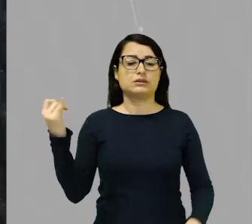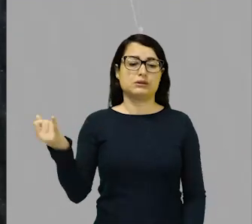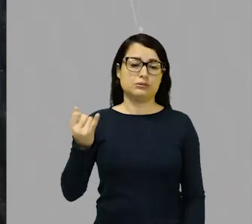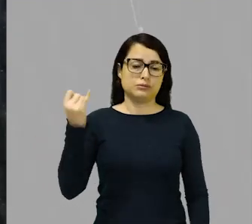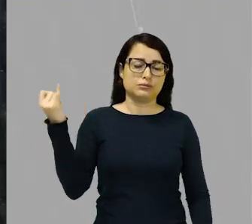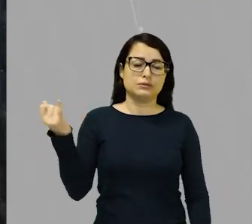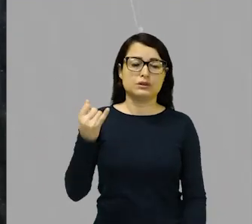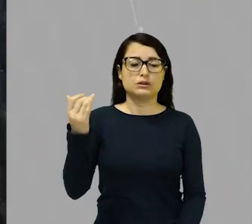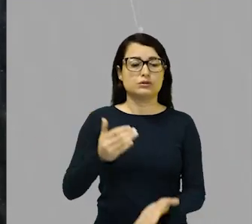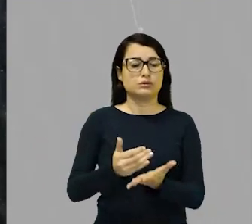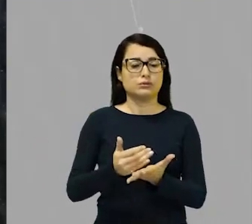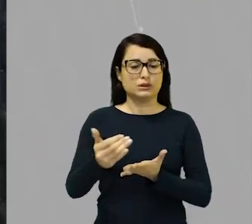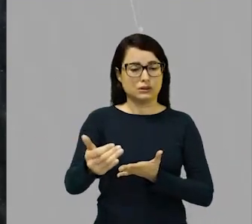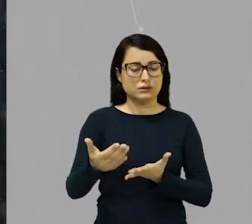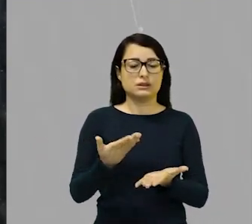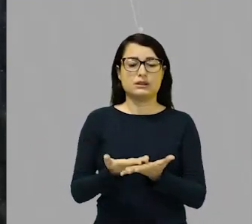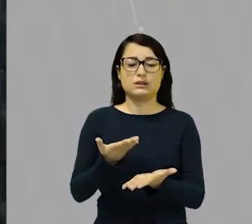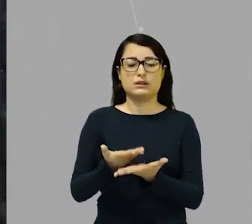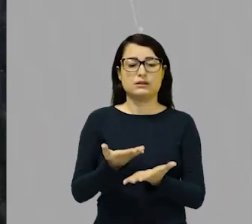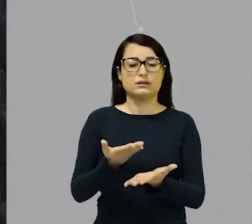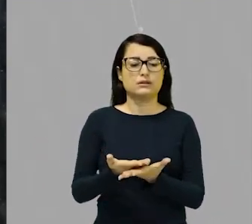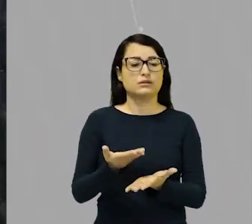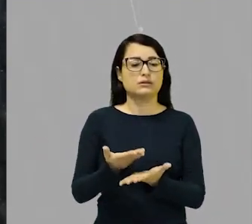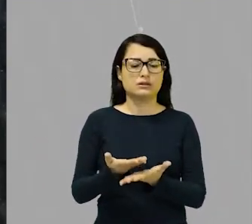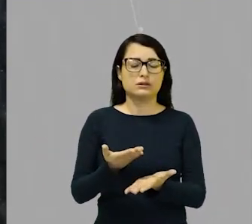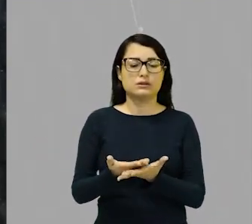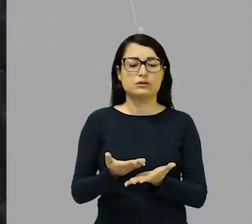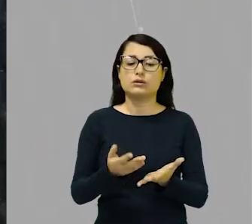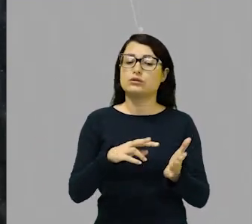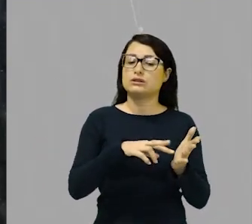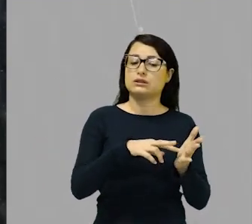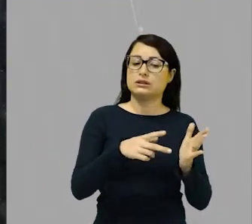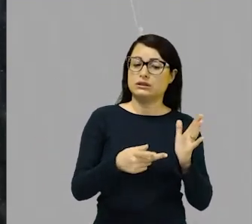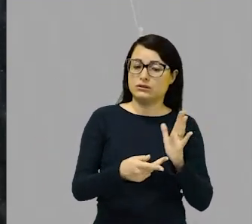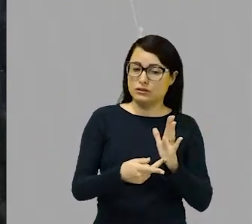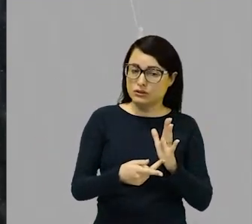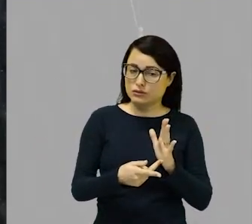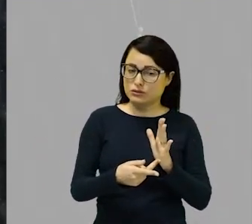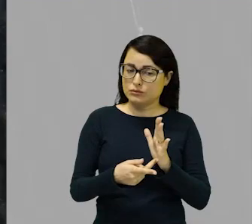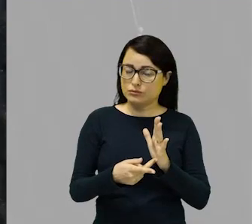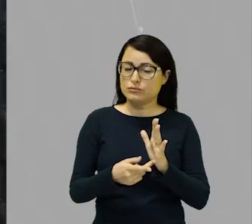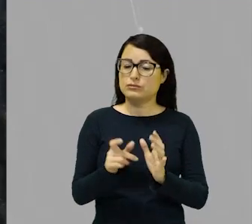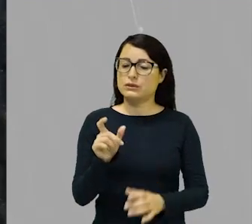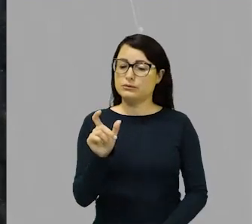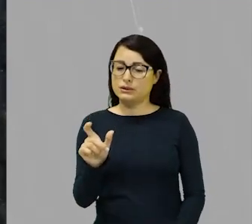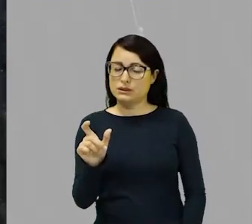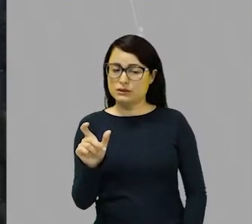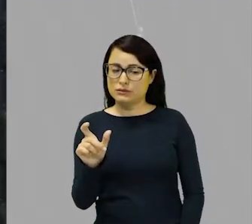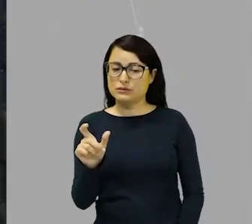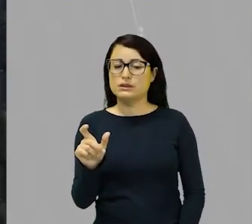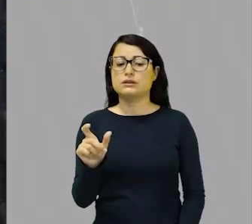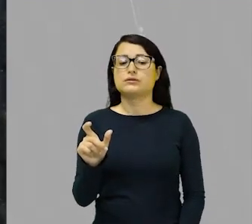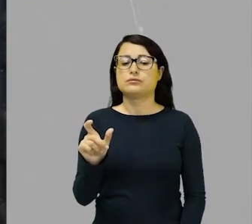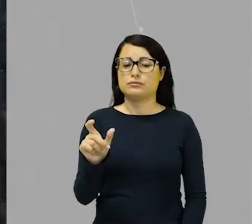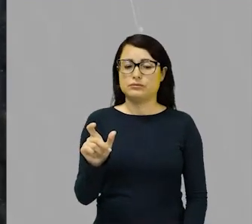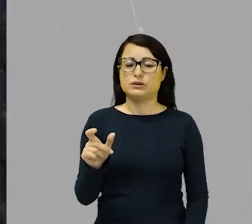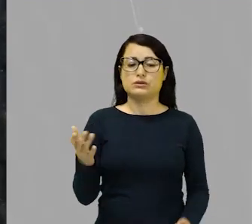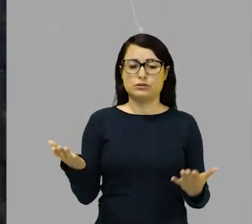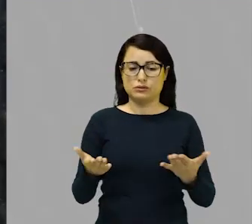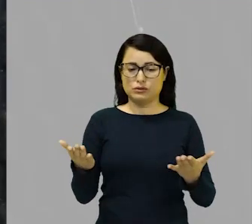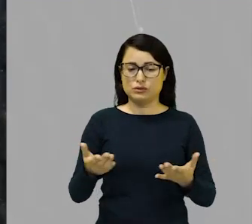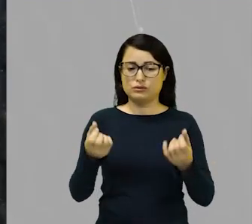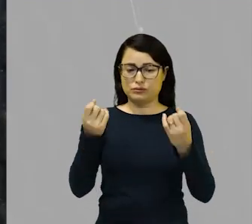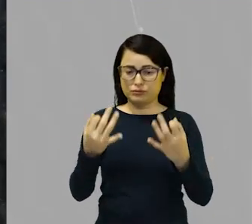no começo da aula, a gente definir qual é o significado, qual é o sentido da palavra que a gente vai trabalhar na aula de